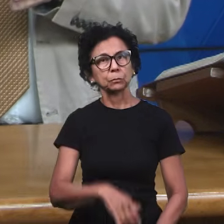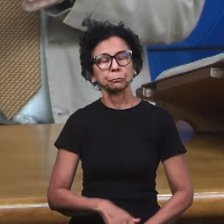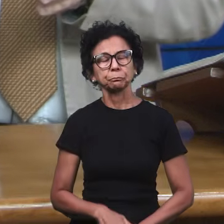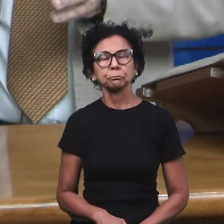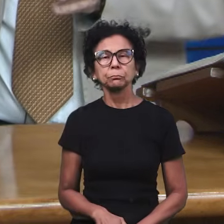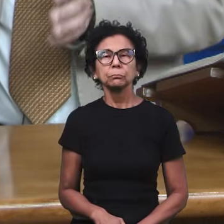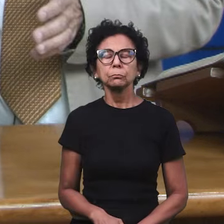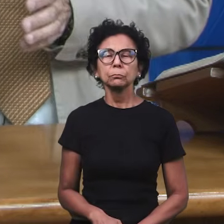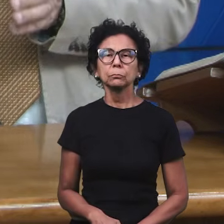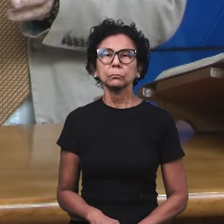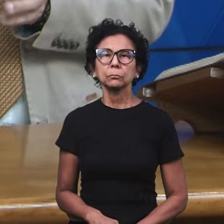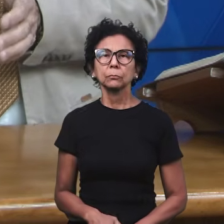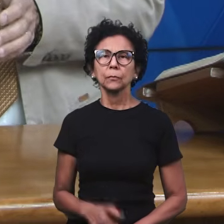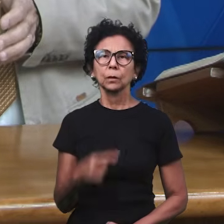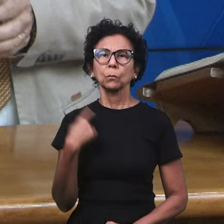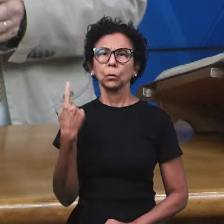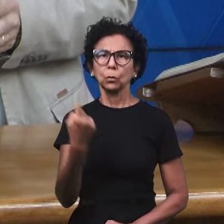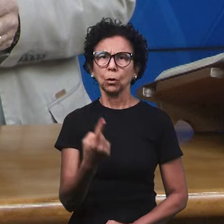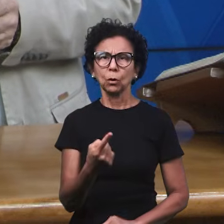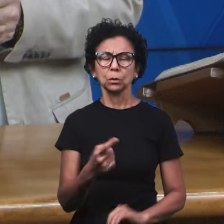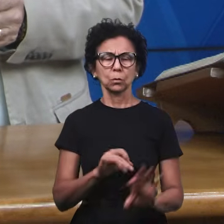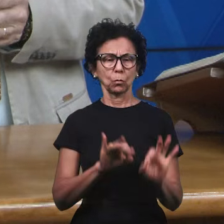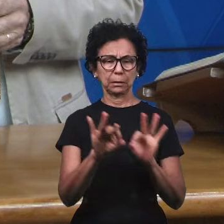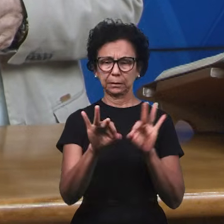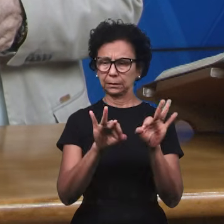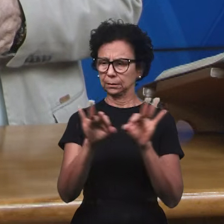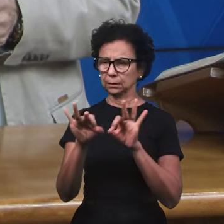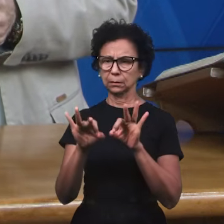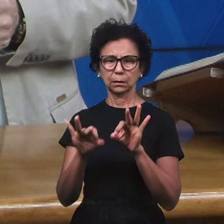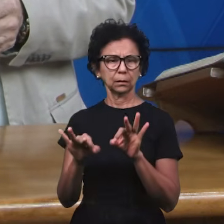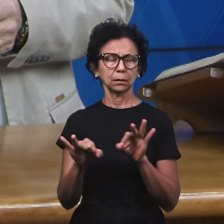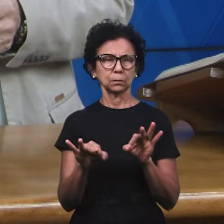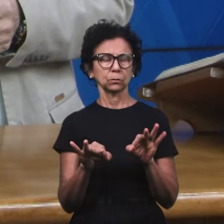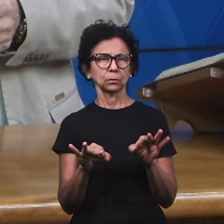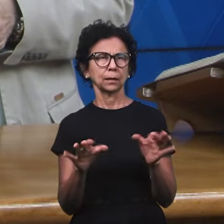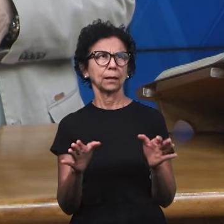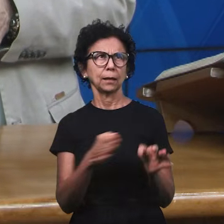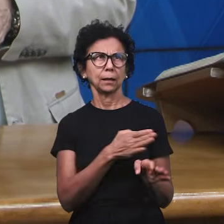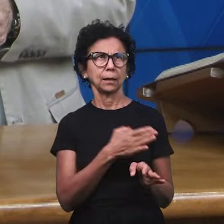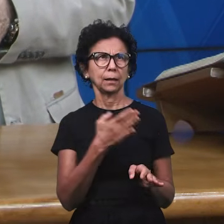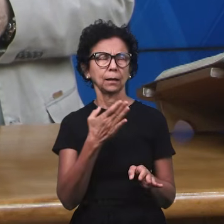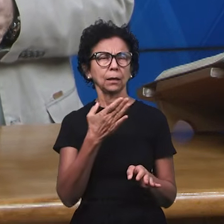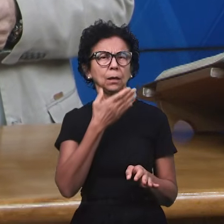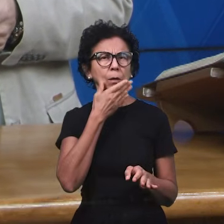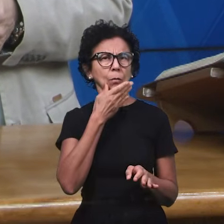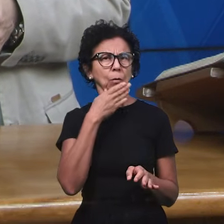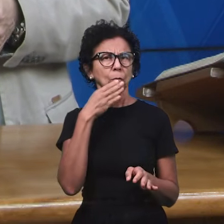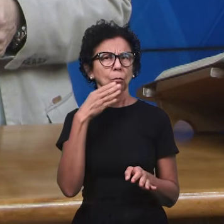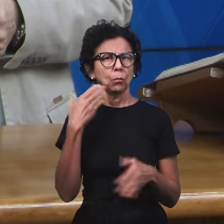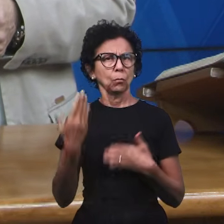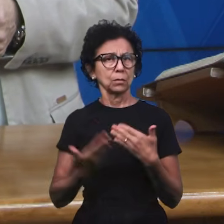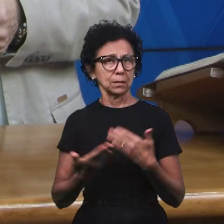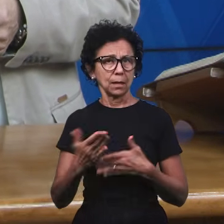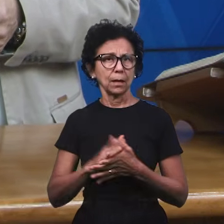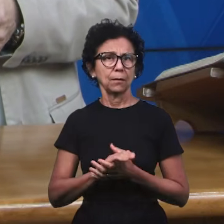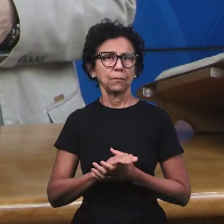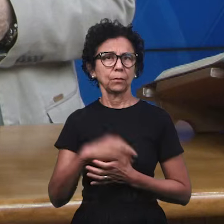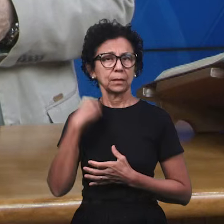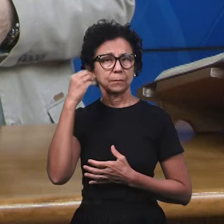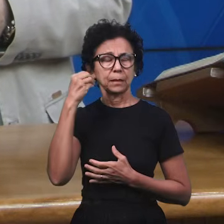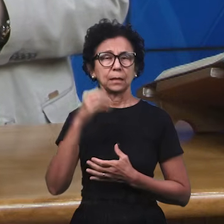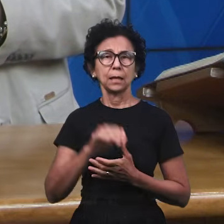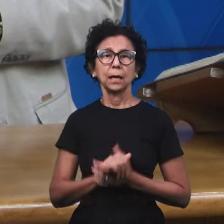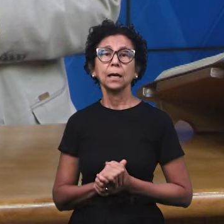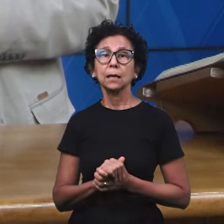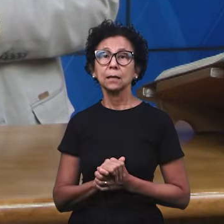Quando nós somos organizados, nós tivemos uma experiência de um servo que ele foi promovido não